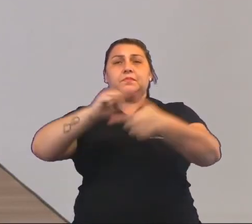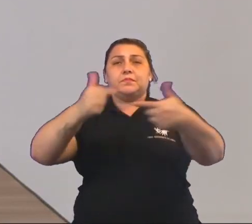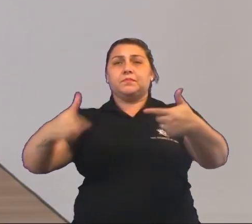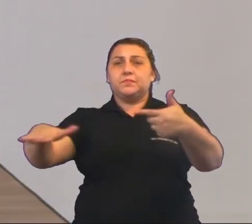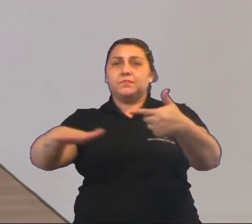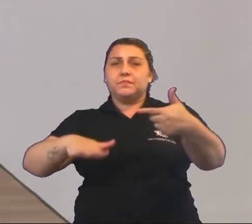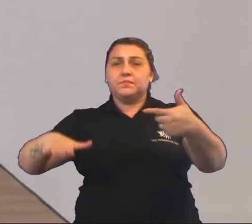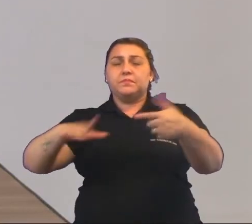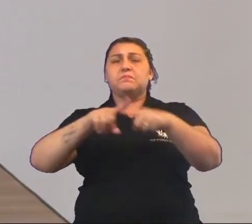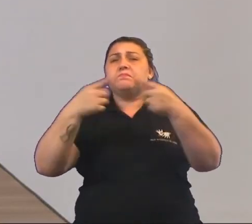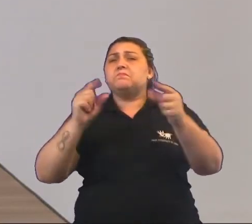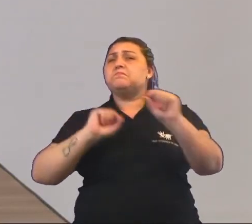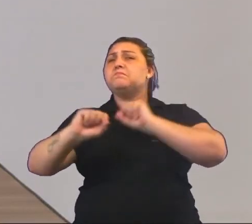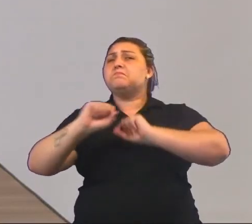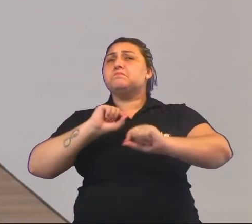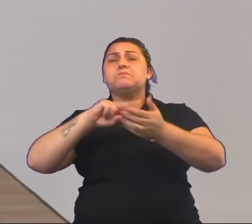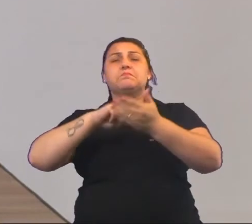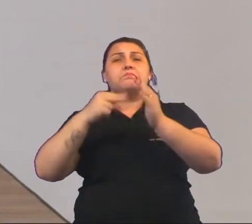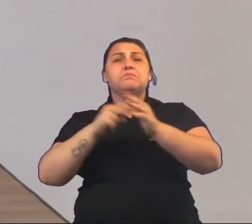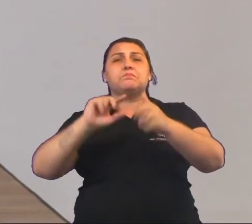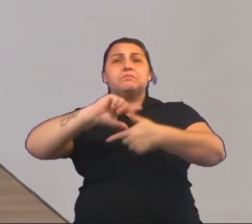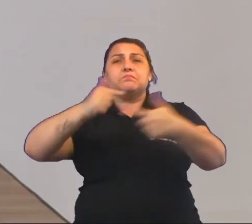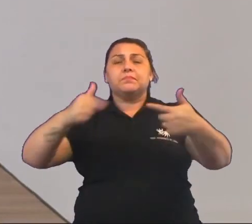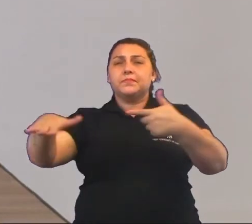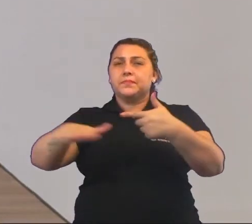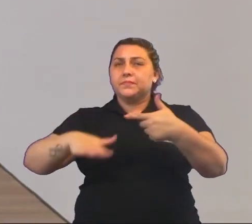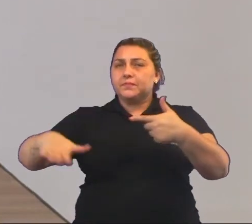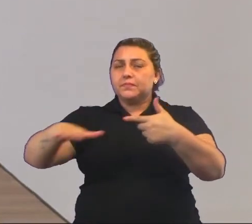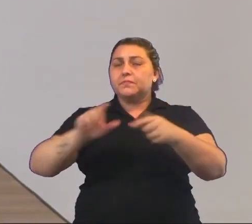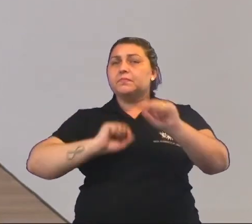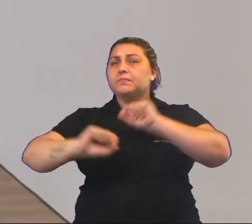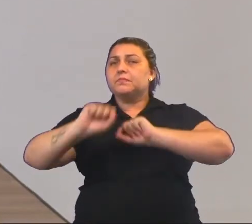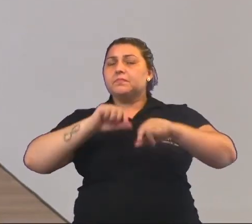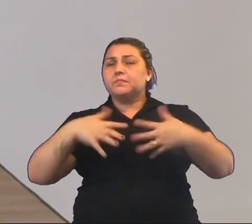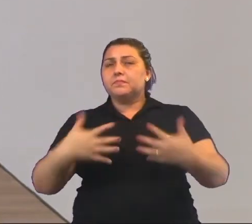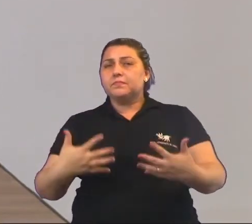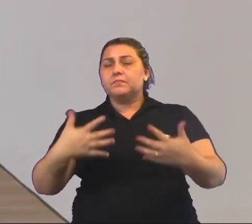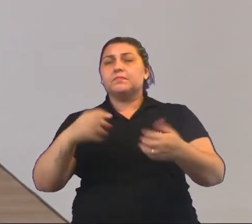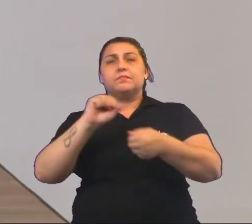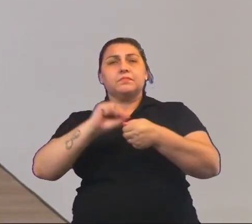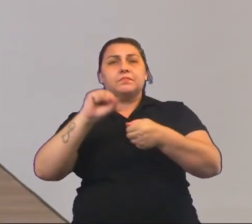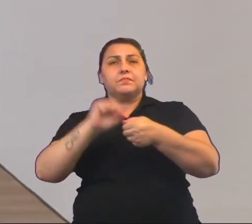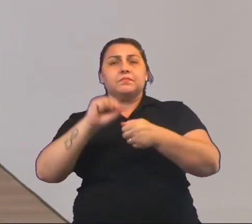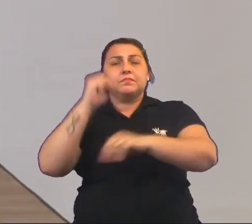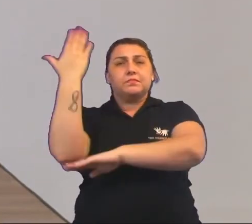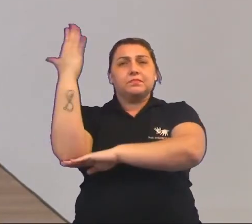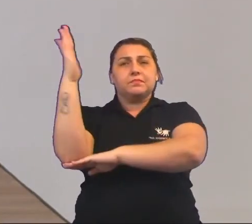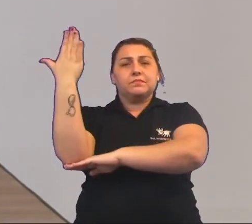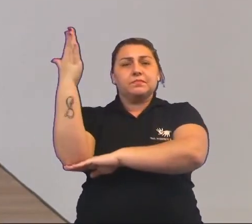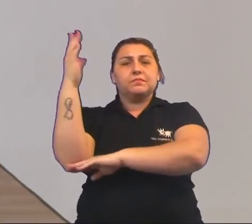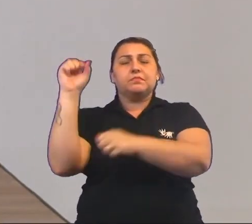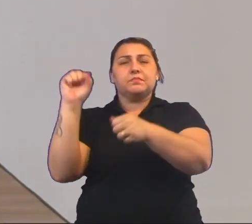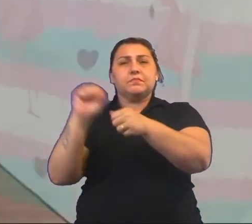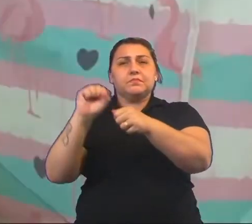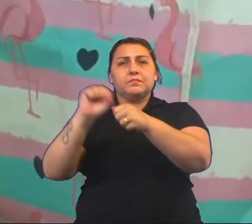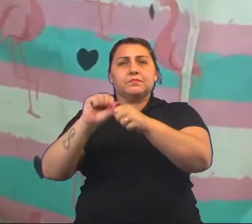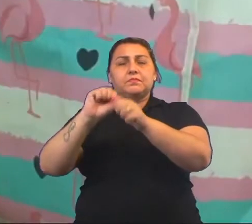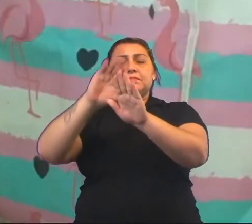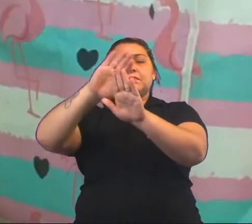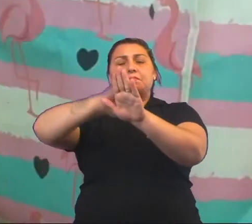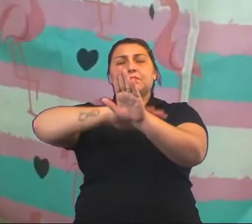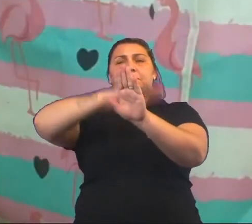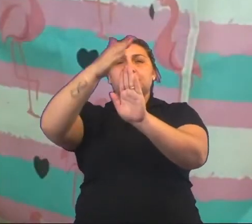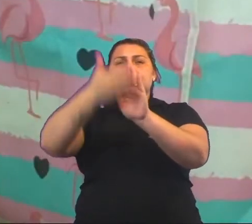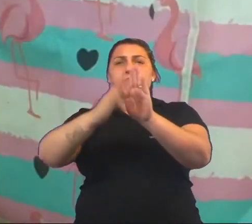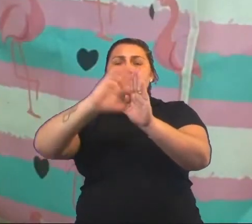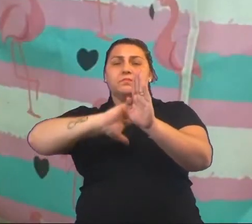geométricos. Mas o que são sólidos geométricos? Sólidos geométricos são esses feitos em madeira, que são preenchidos. Aqui